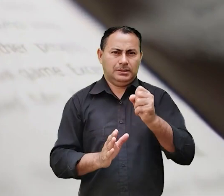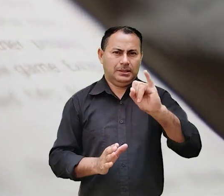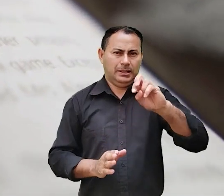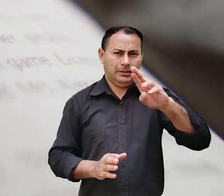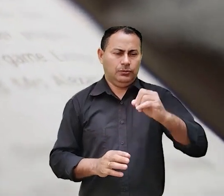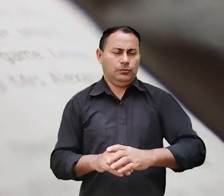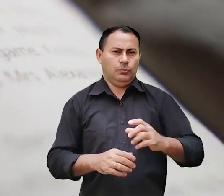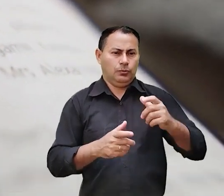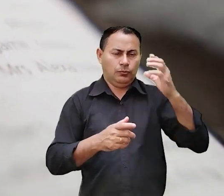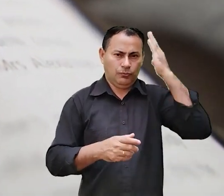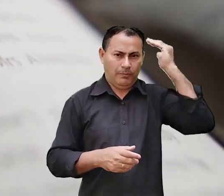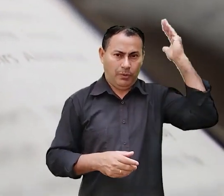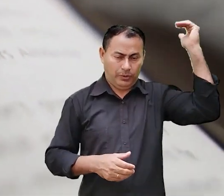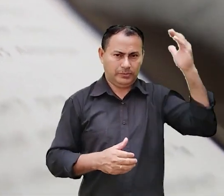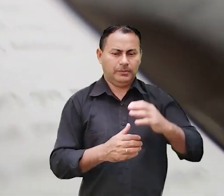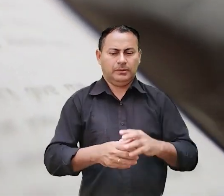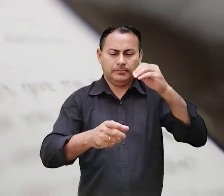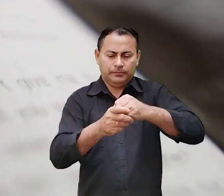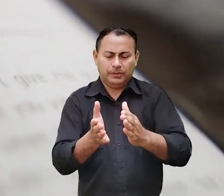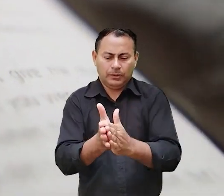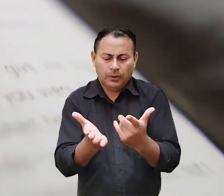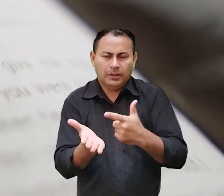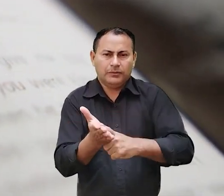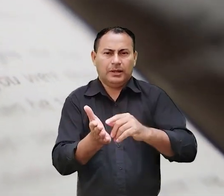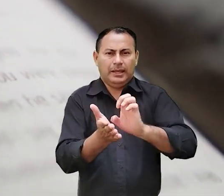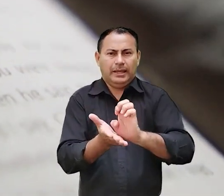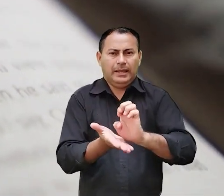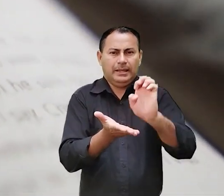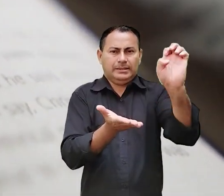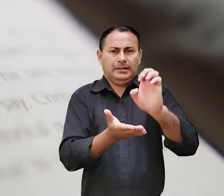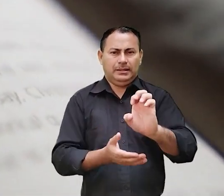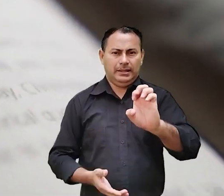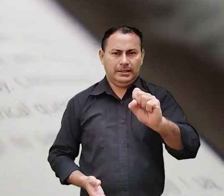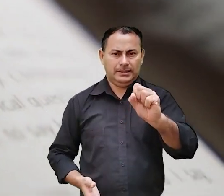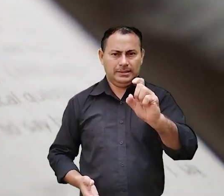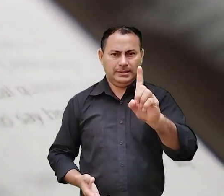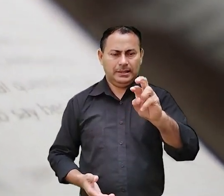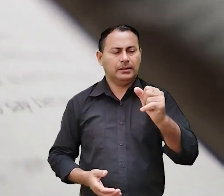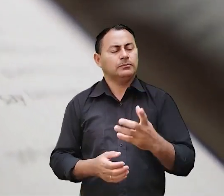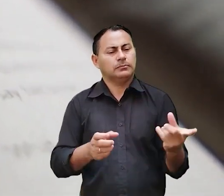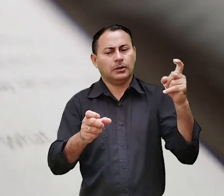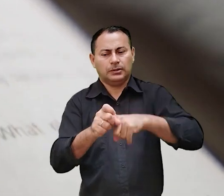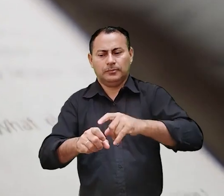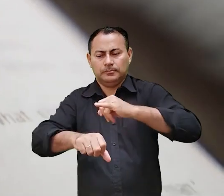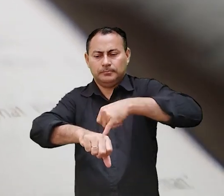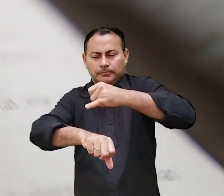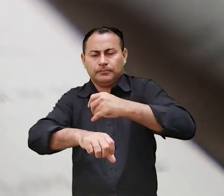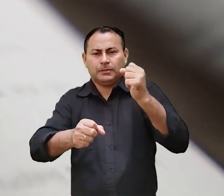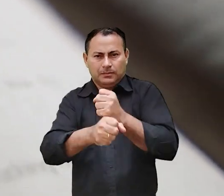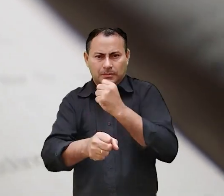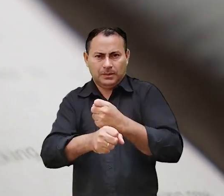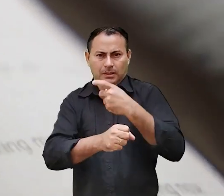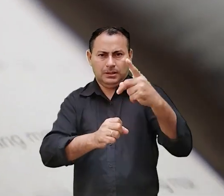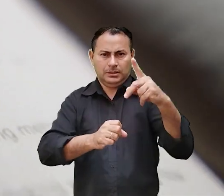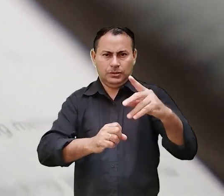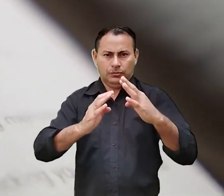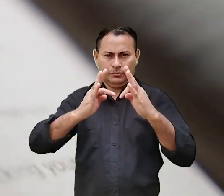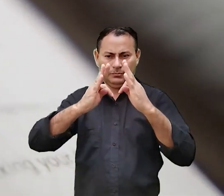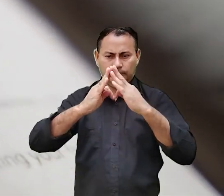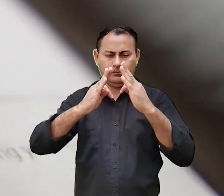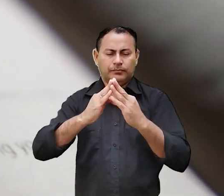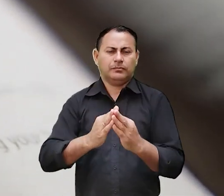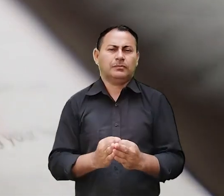está registrado no livro de Esdras Ciro decretou que o povo poderia voltar para Jerusalém e reconstruir seu templo